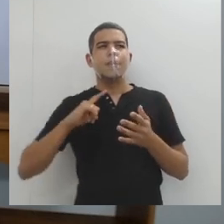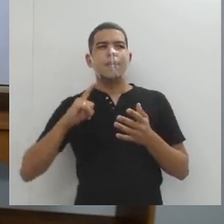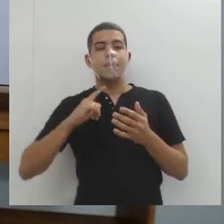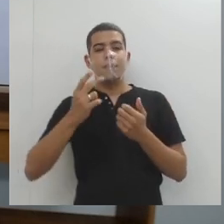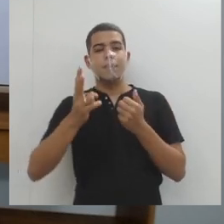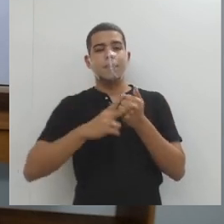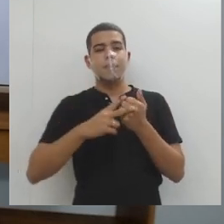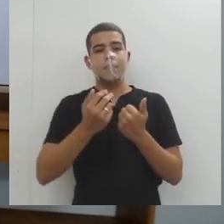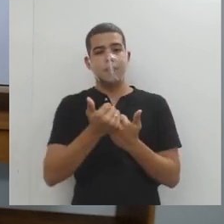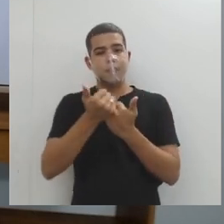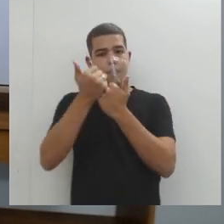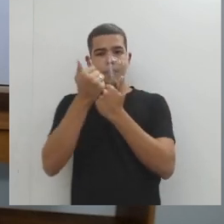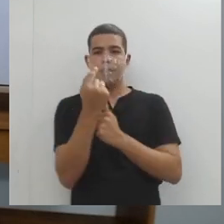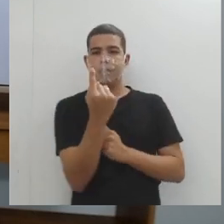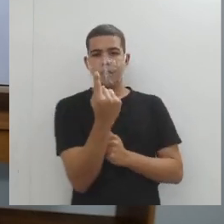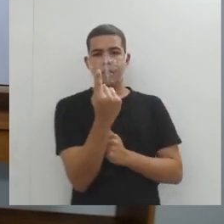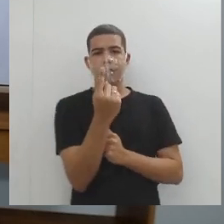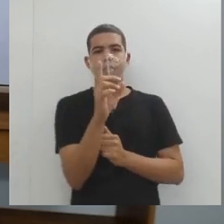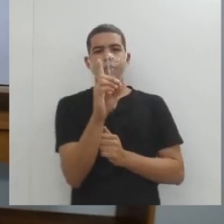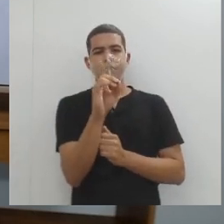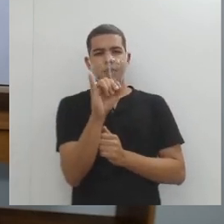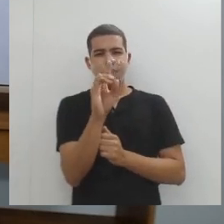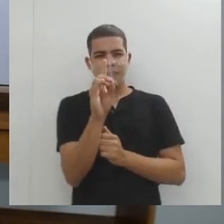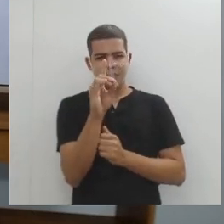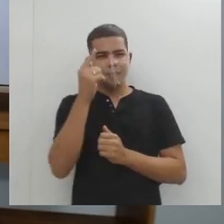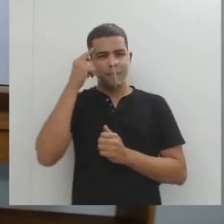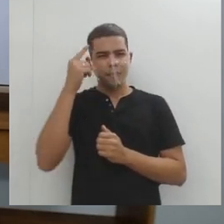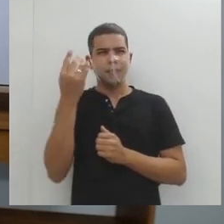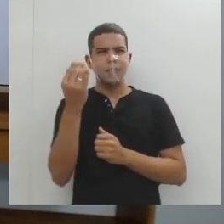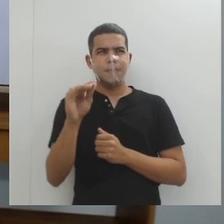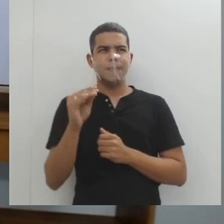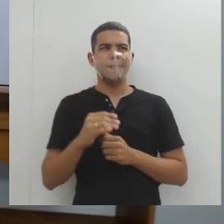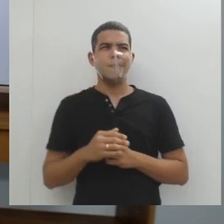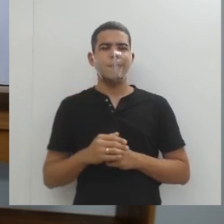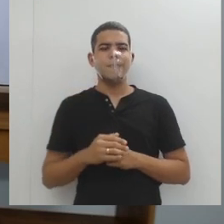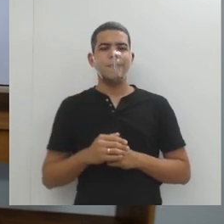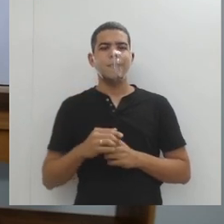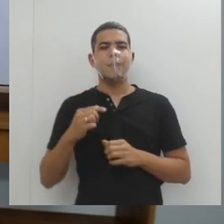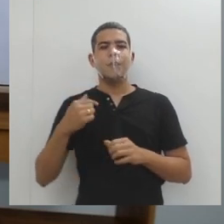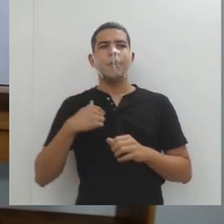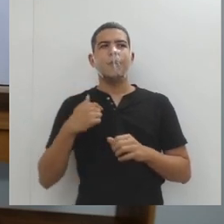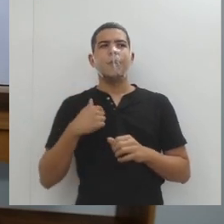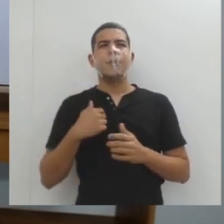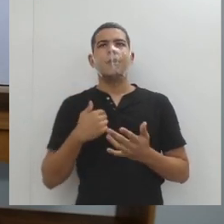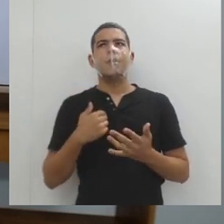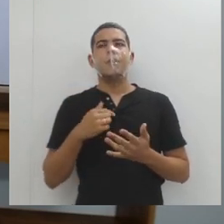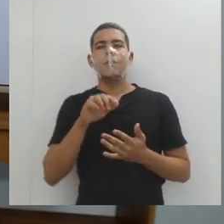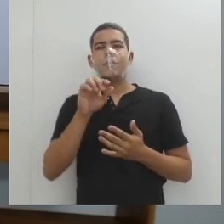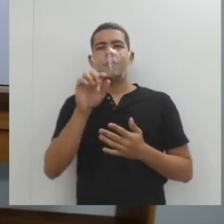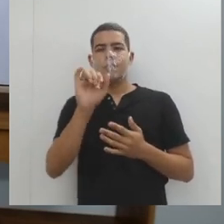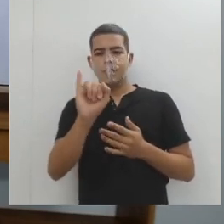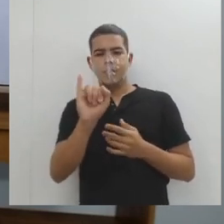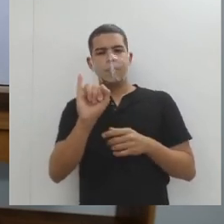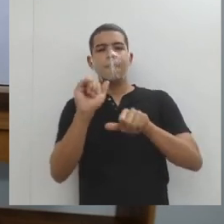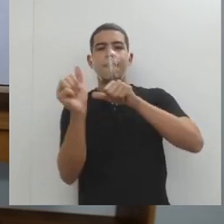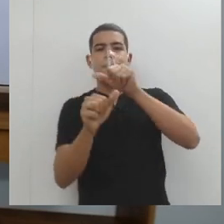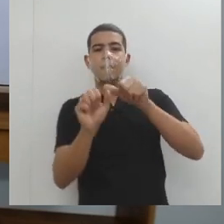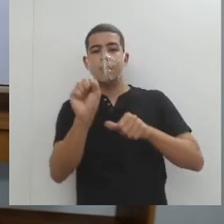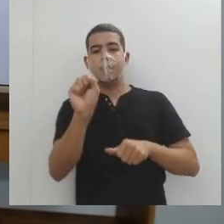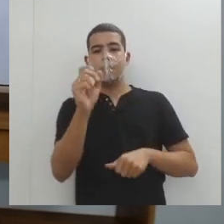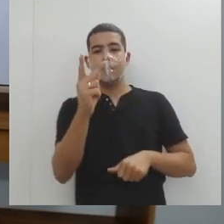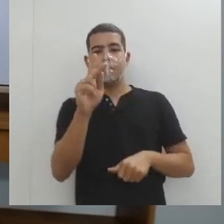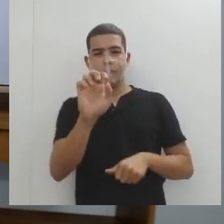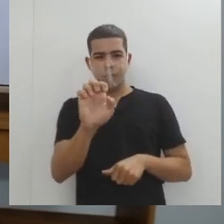disse para vocês. Só um, tá? É o did. Então, ó, qual a sequência? Começo com o sujeito, vamos trocar aqui, vamos colocar she, tá? Vamos pegar